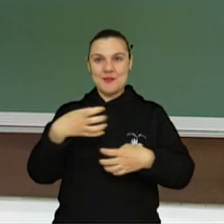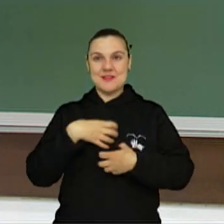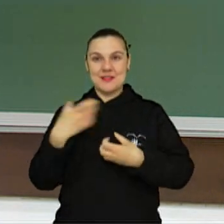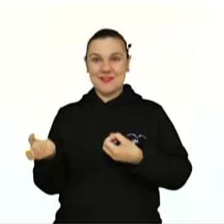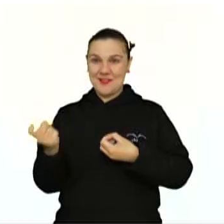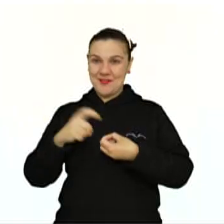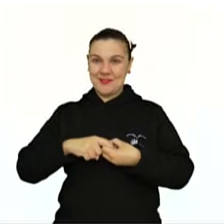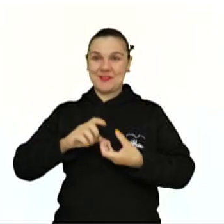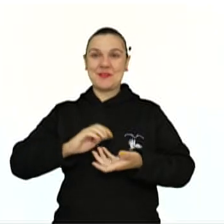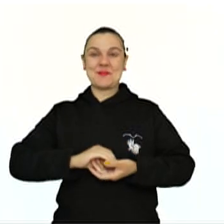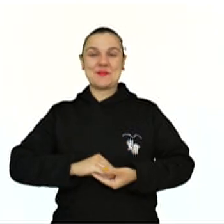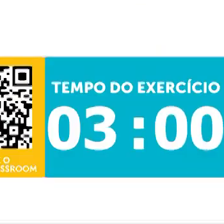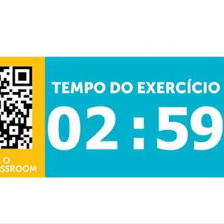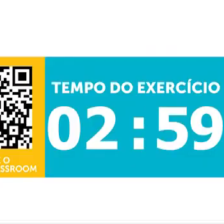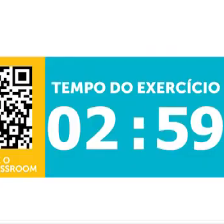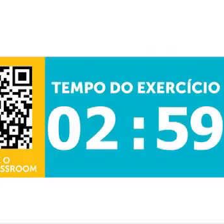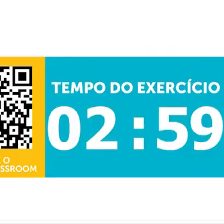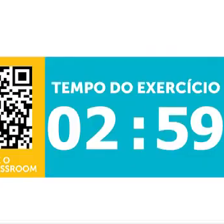e já volvemos.